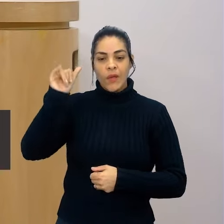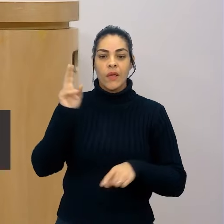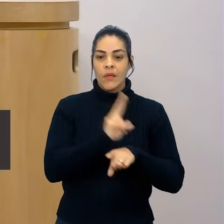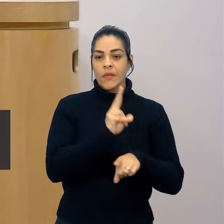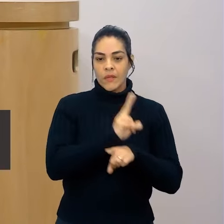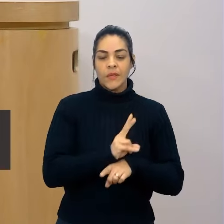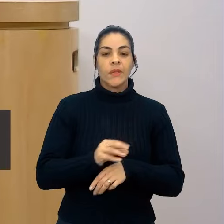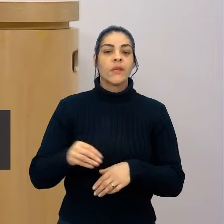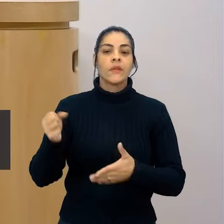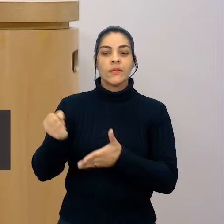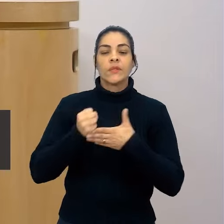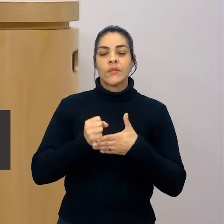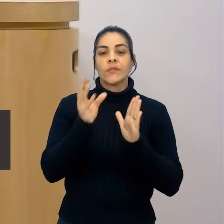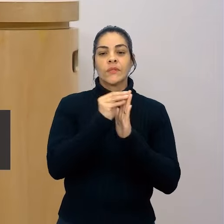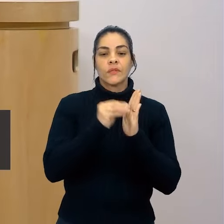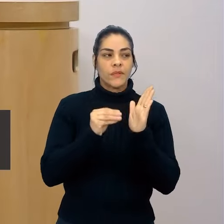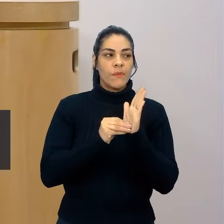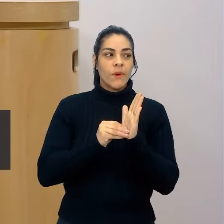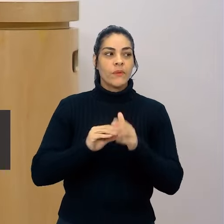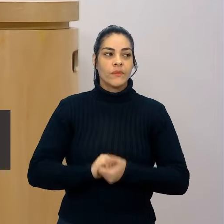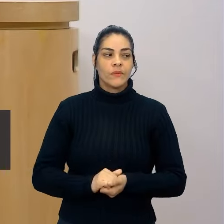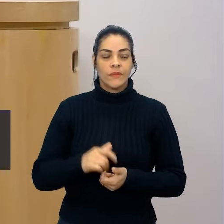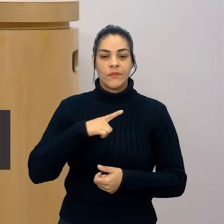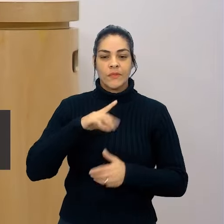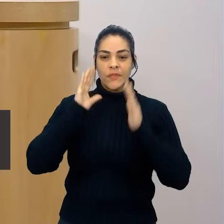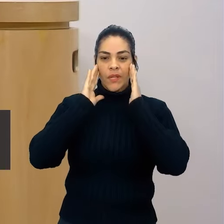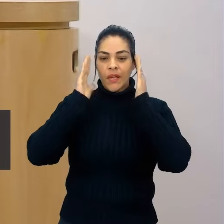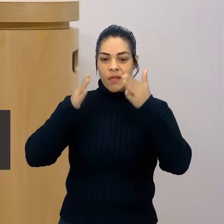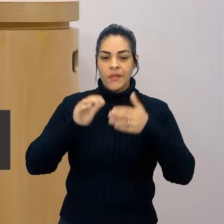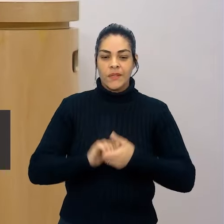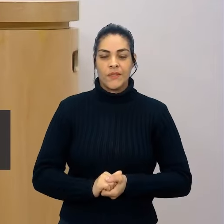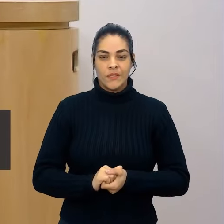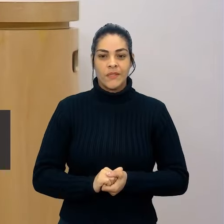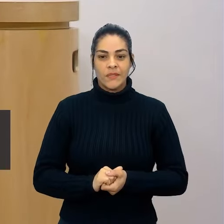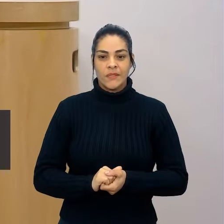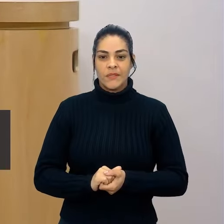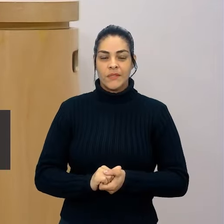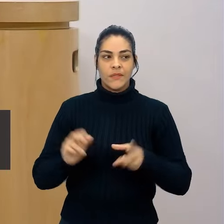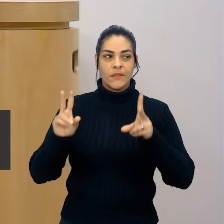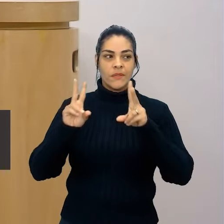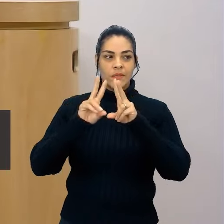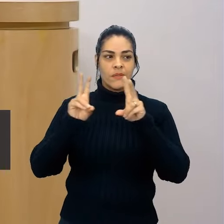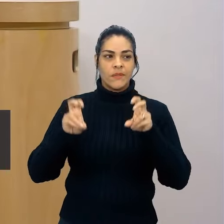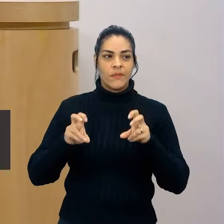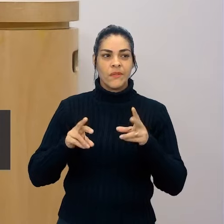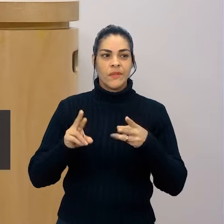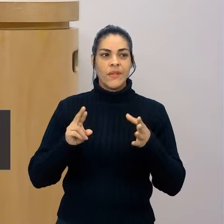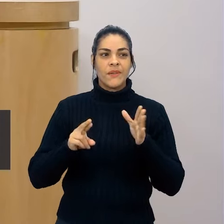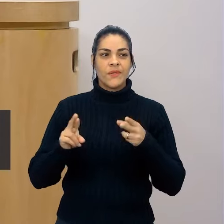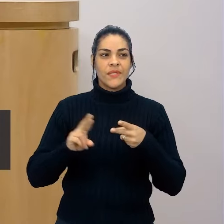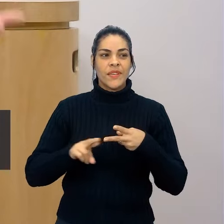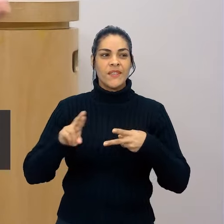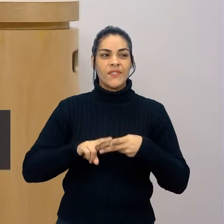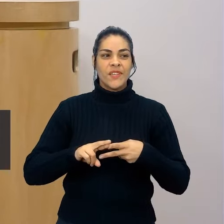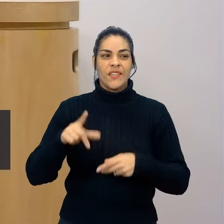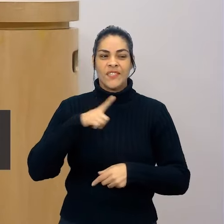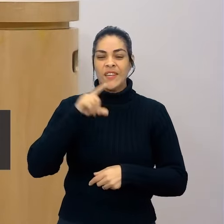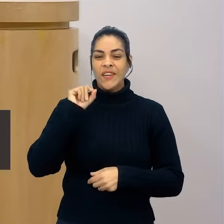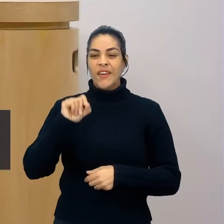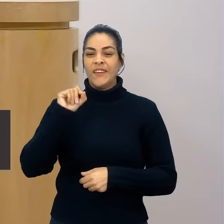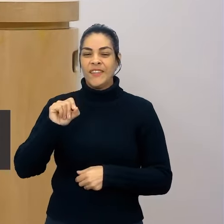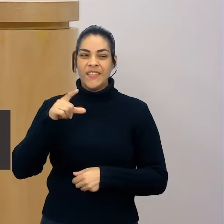trouxe um conteúdo, né? Então a gente está focando no conteúdo. Então essas referências dessas frases